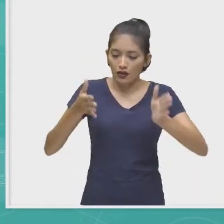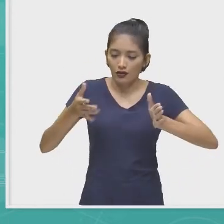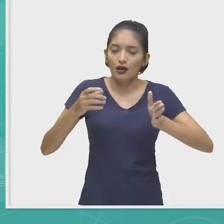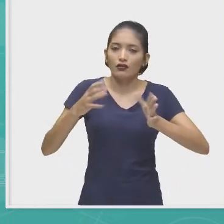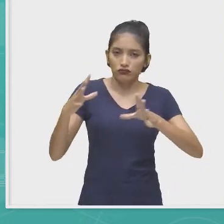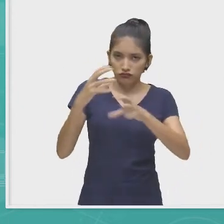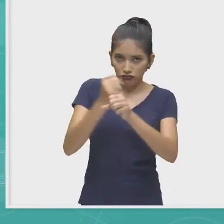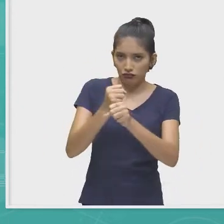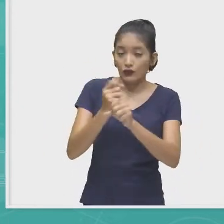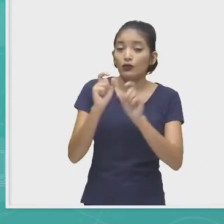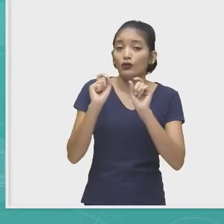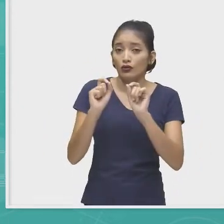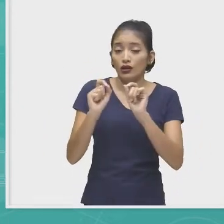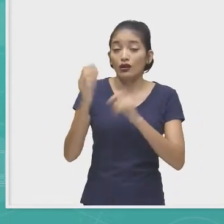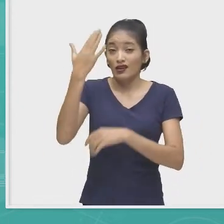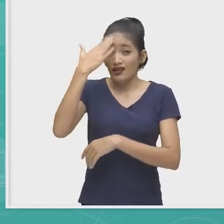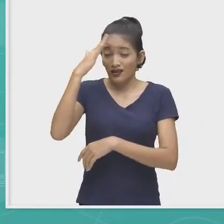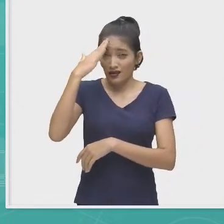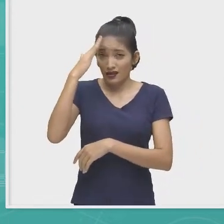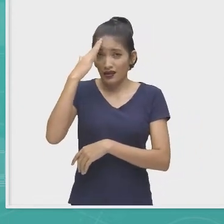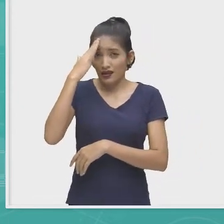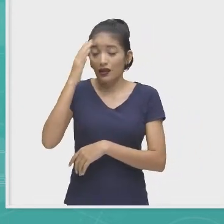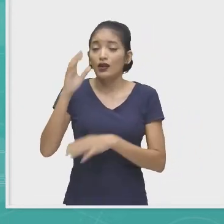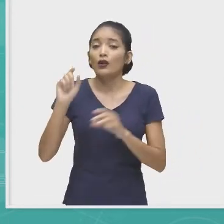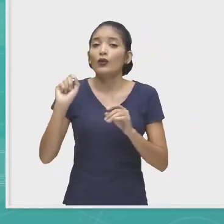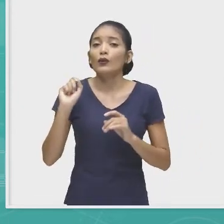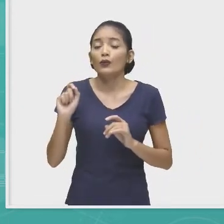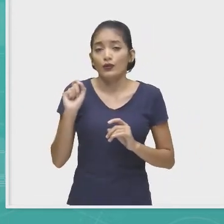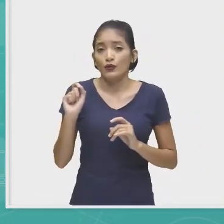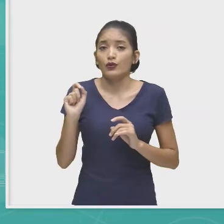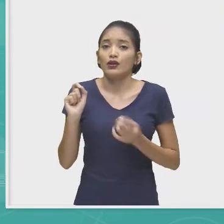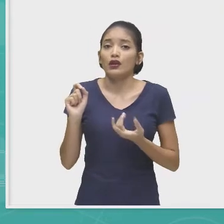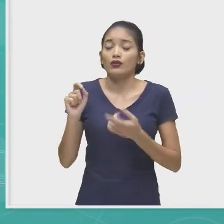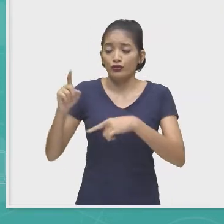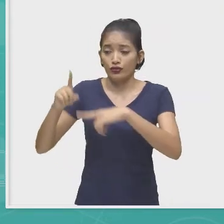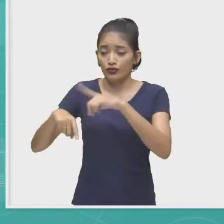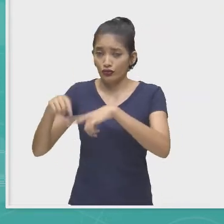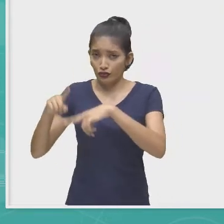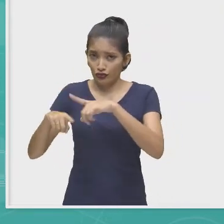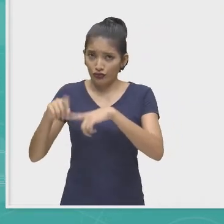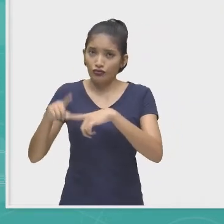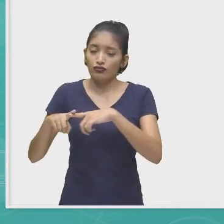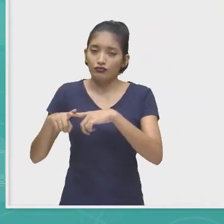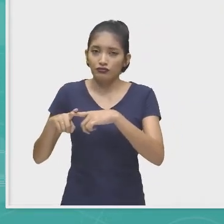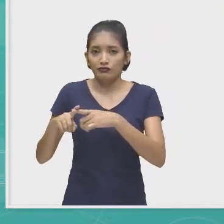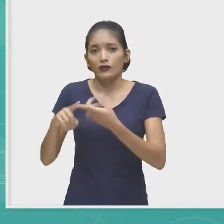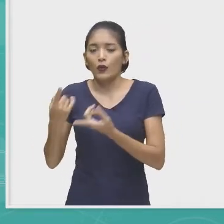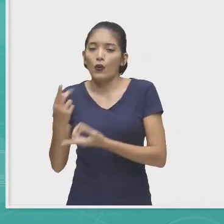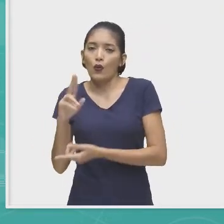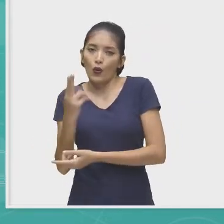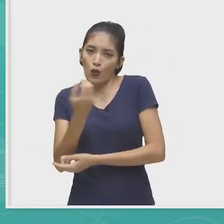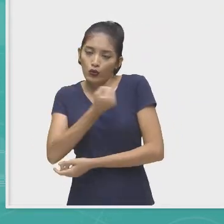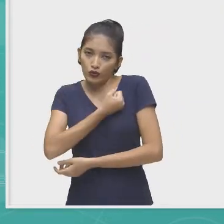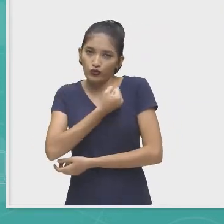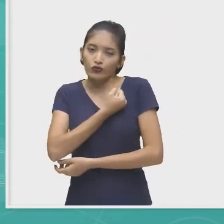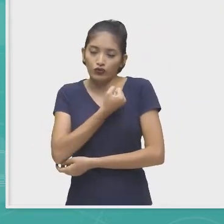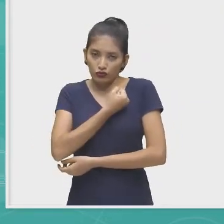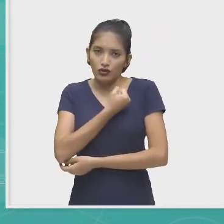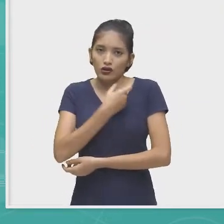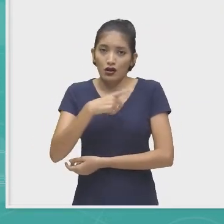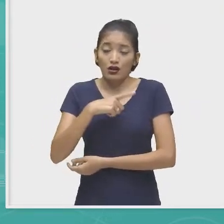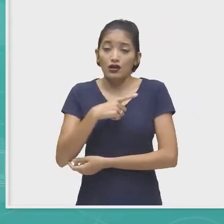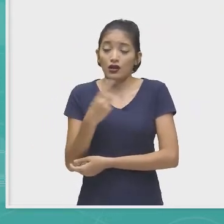primeiramente, é entender quem são os elementos que existem em